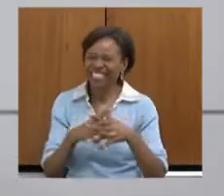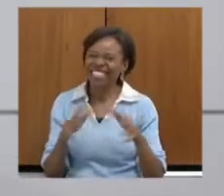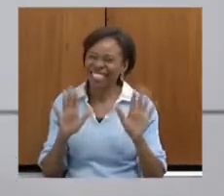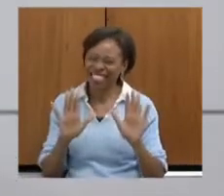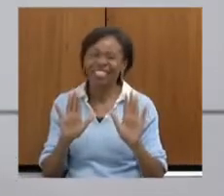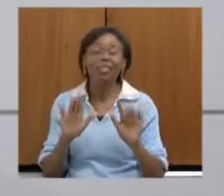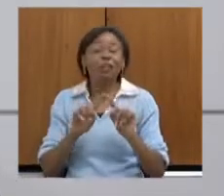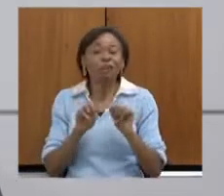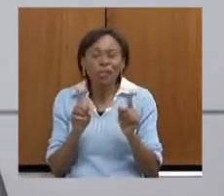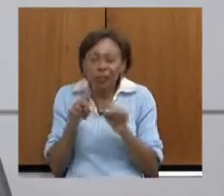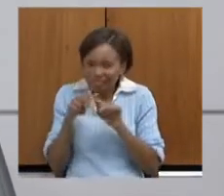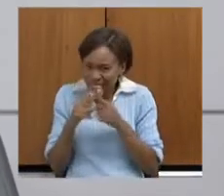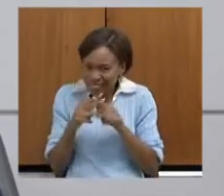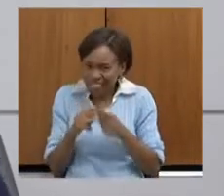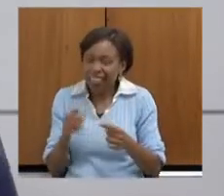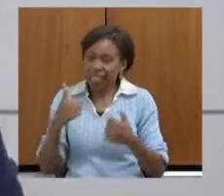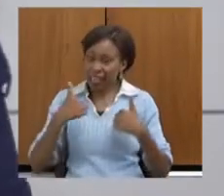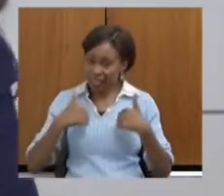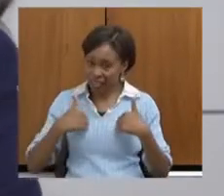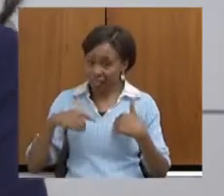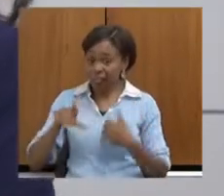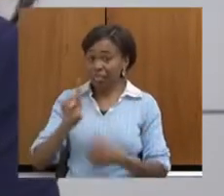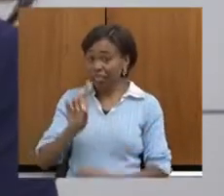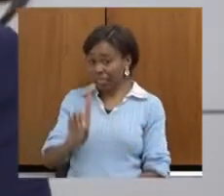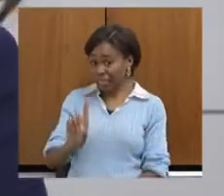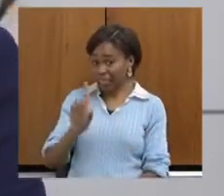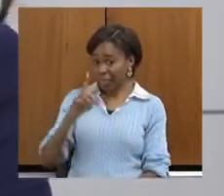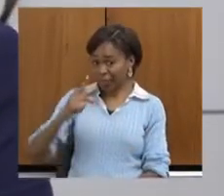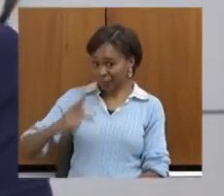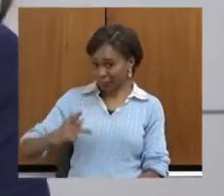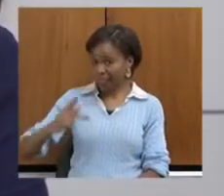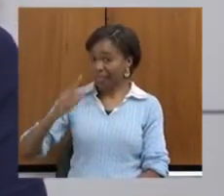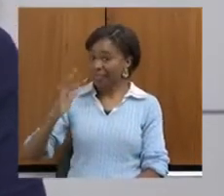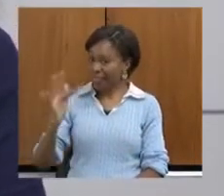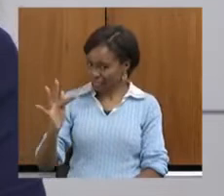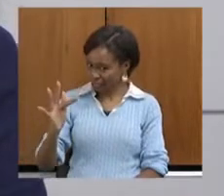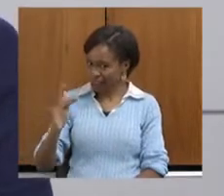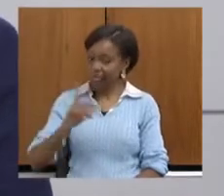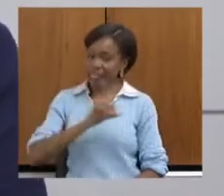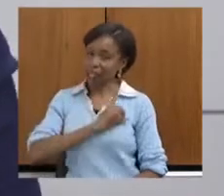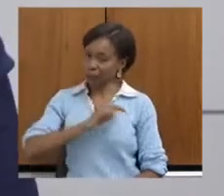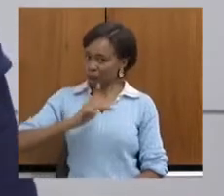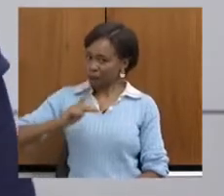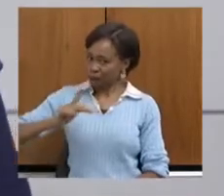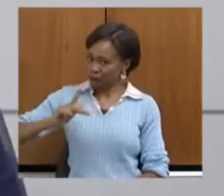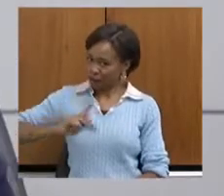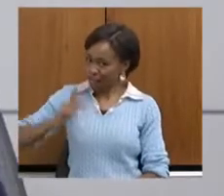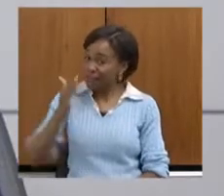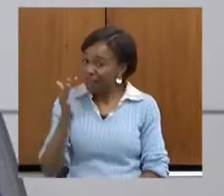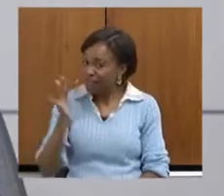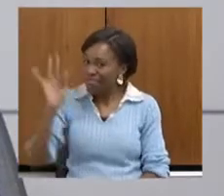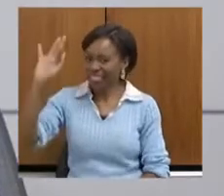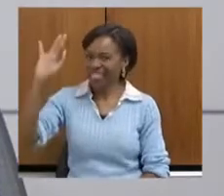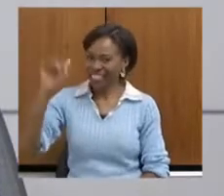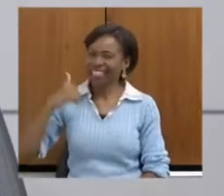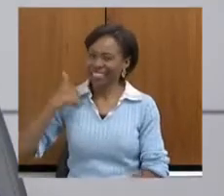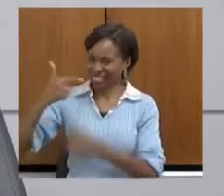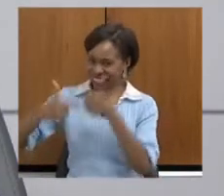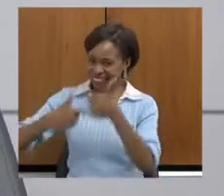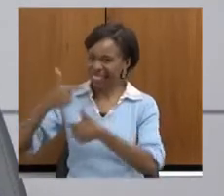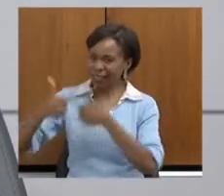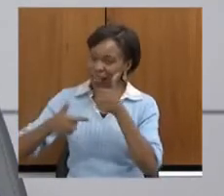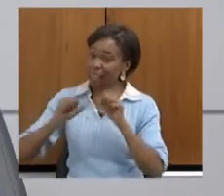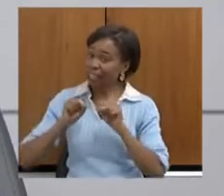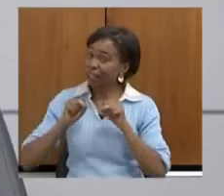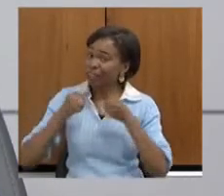fazendo essa pequena observação na Defensoria Pública da União e eu sou defensora pública federal meu trabalho na verdade